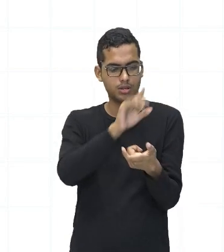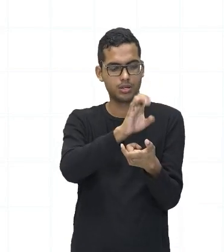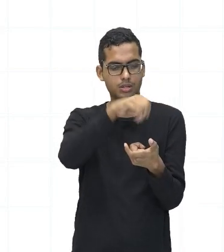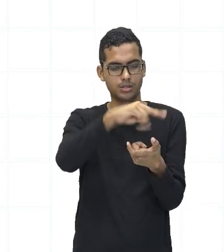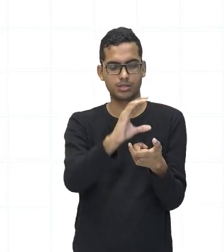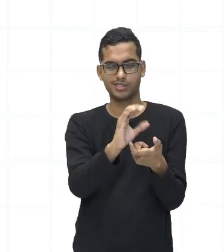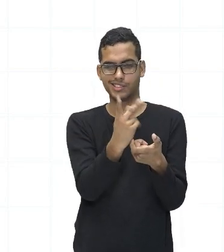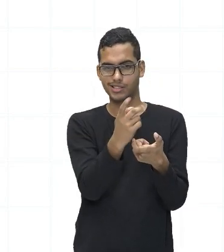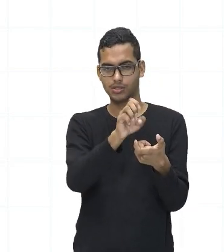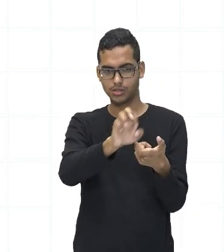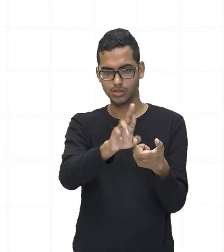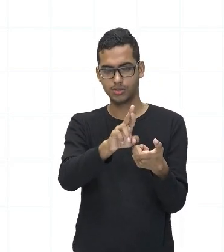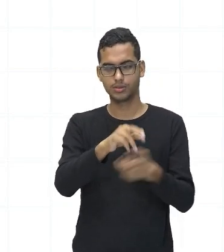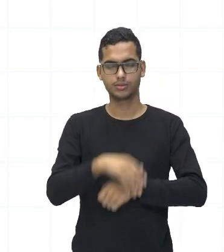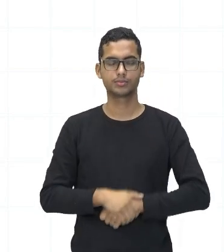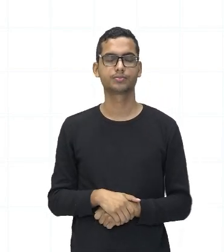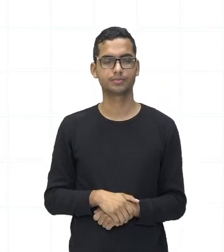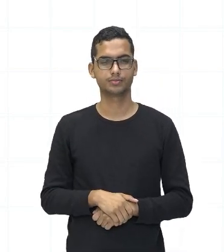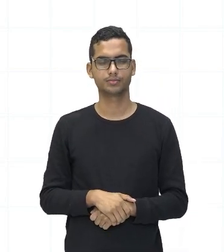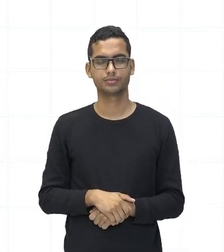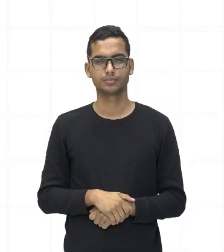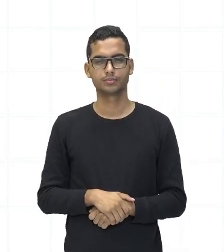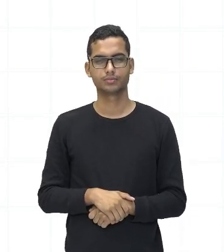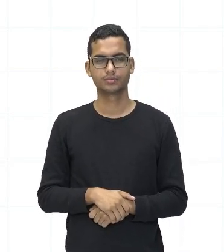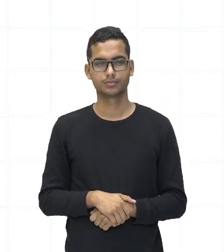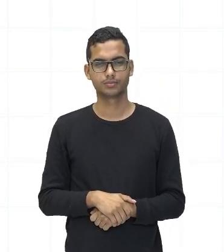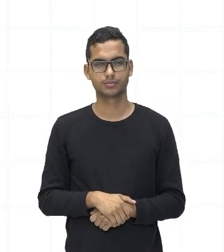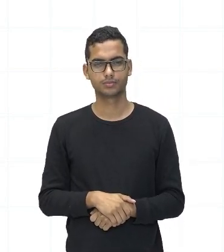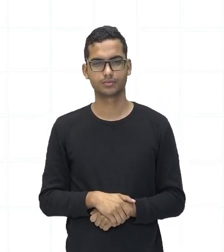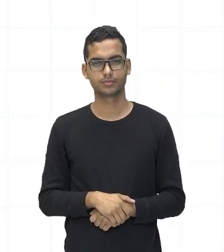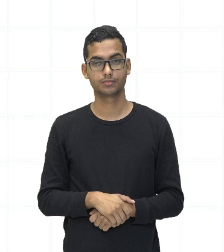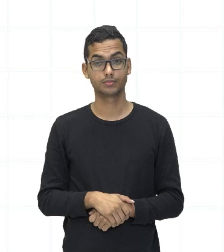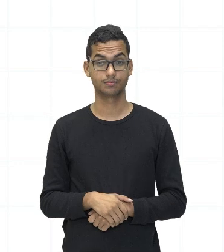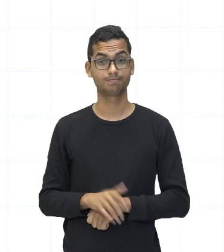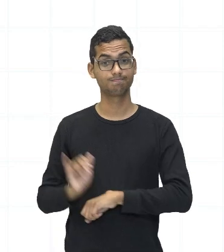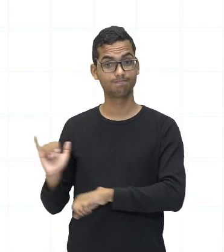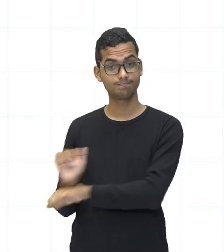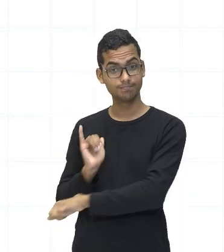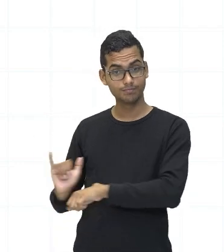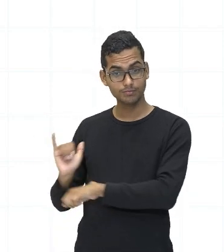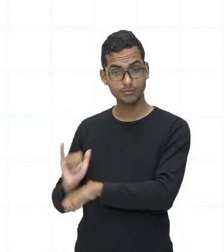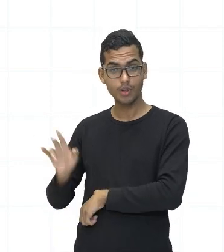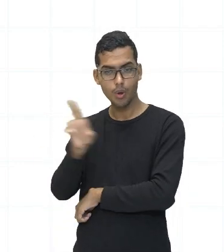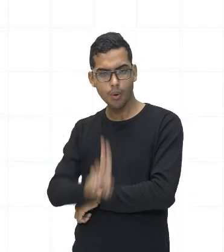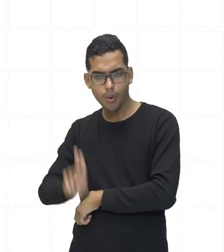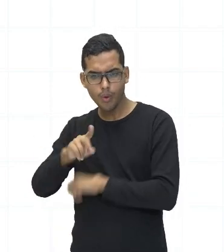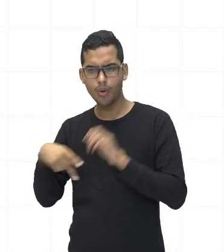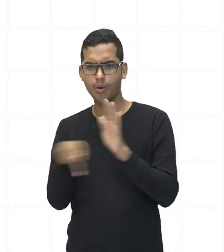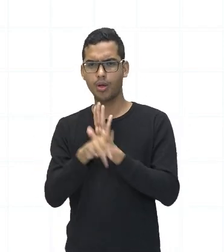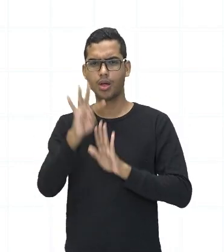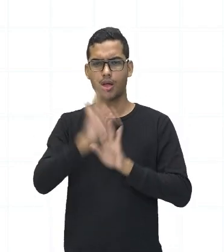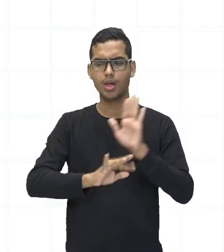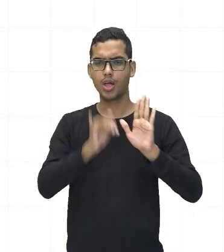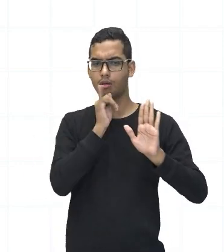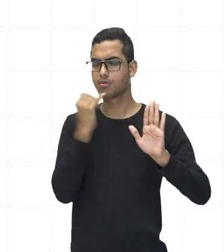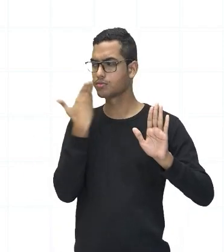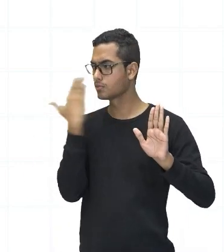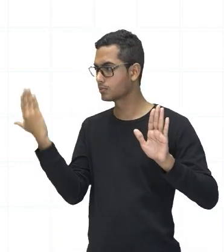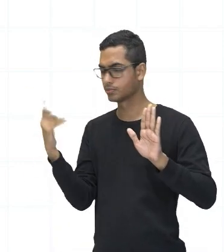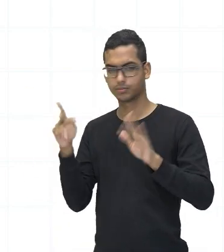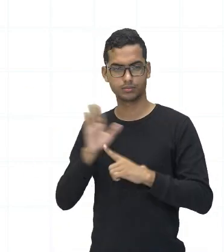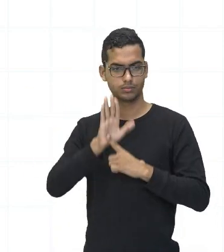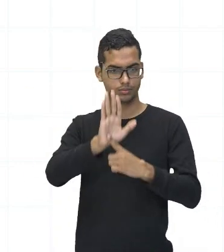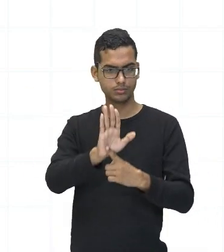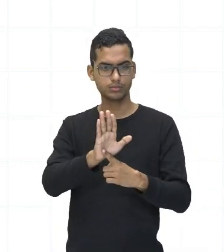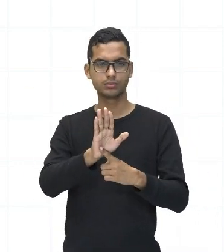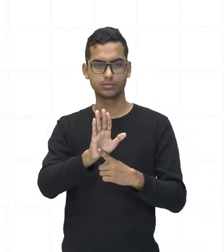aí, notem que o recurso estratégico utilizado neste exemplo aqui de cartaz